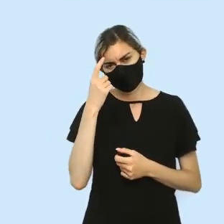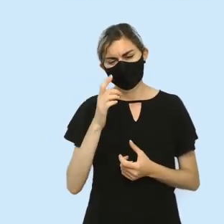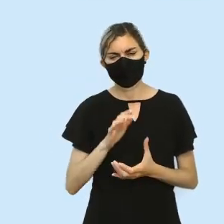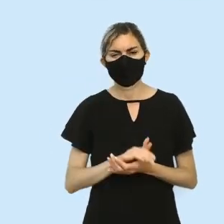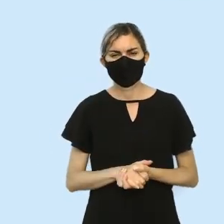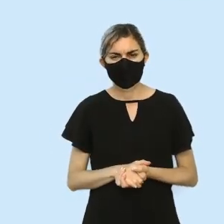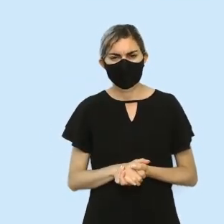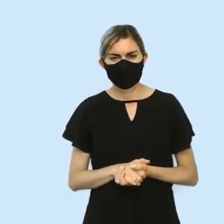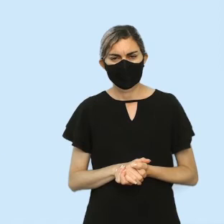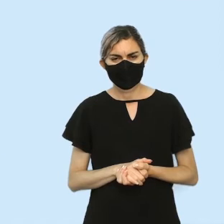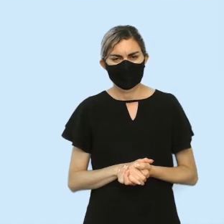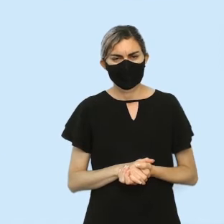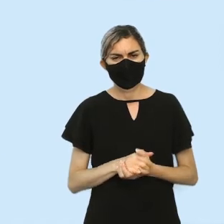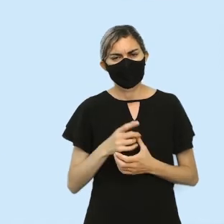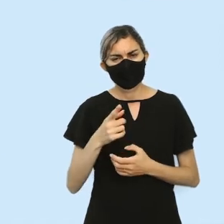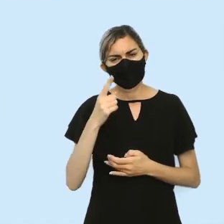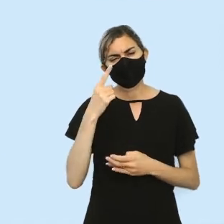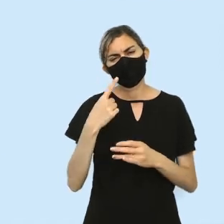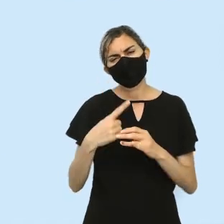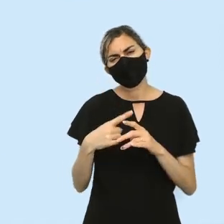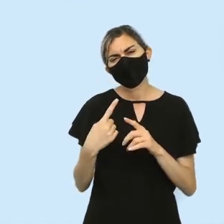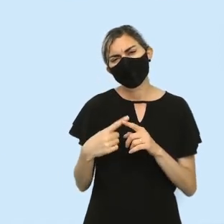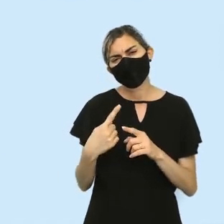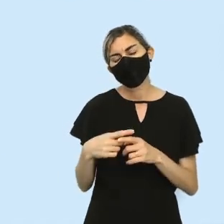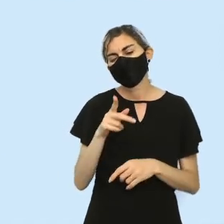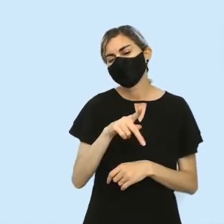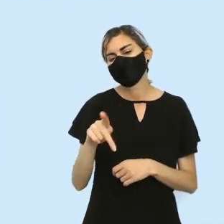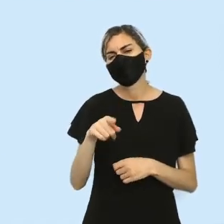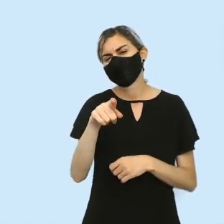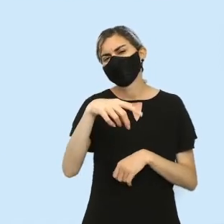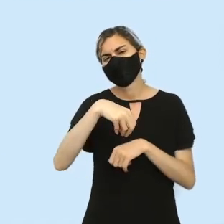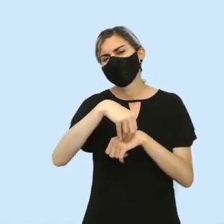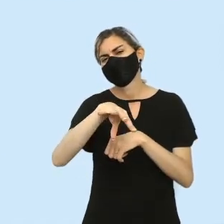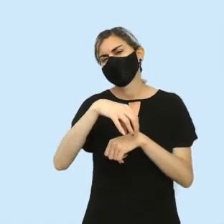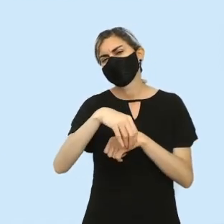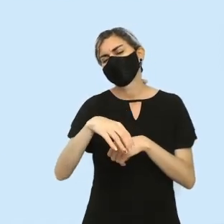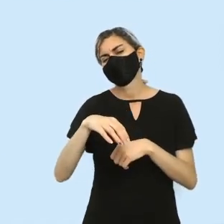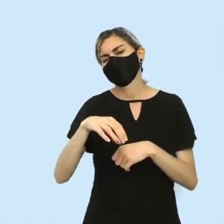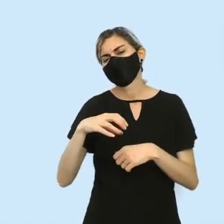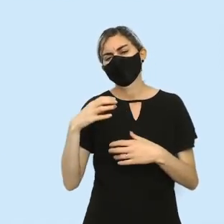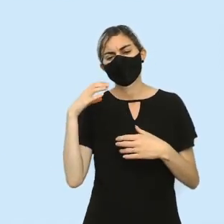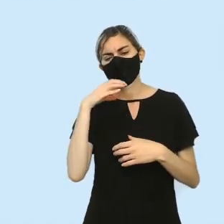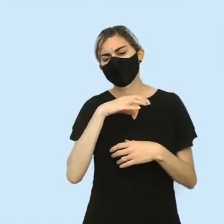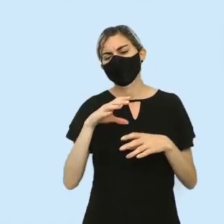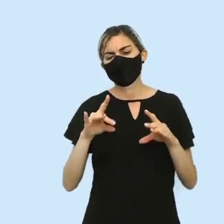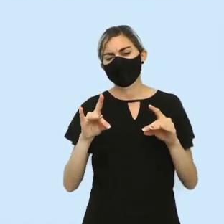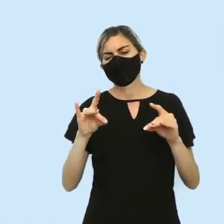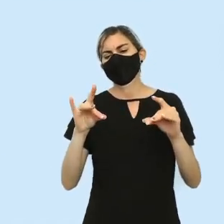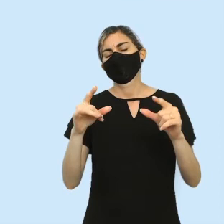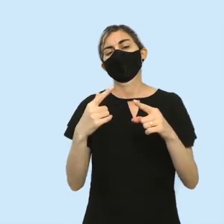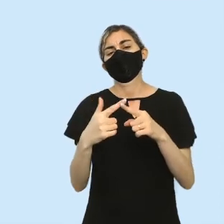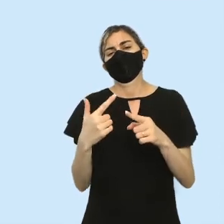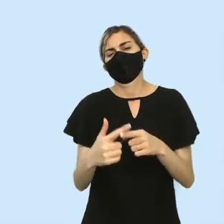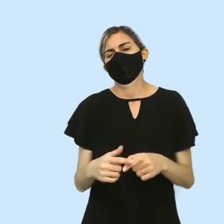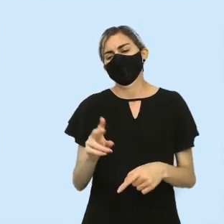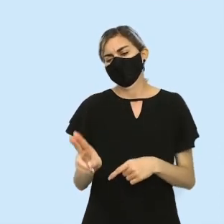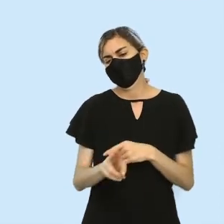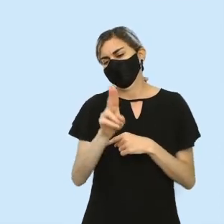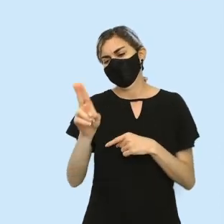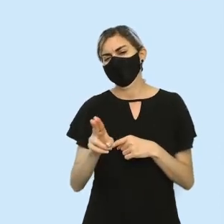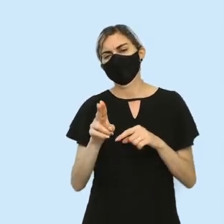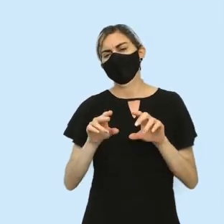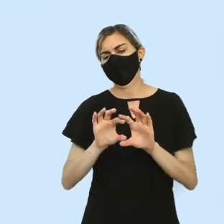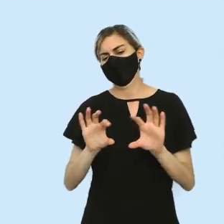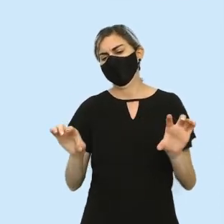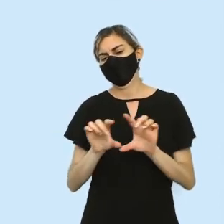tic-toc, tic-toc. Por que, professor, o senhor colocou calor sensível? Por que o senhor utilizou a forma de